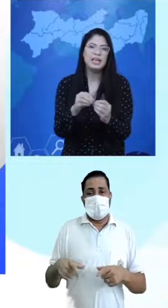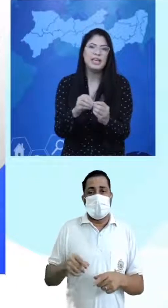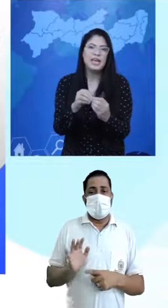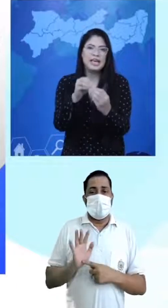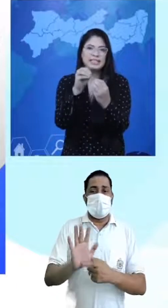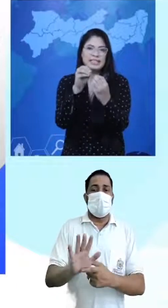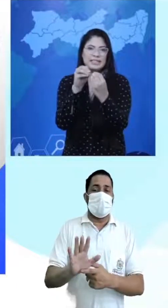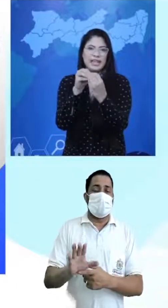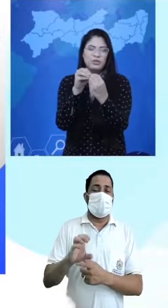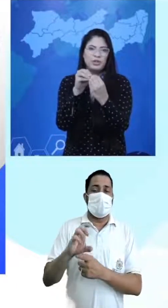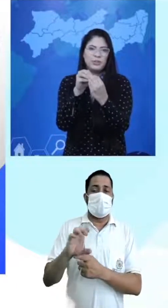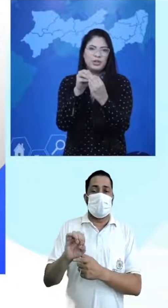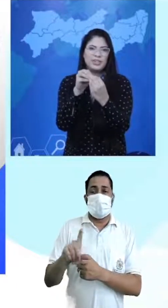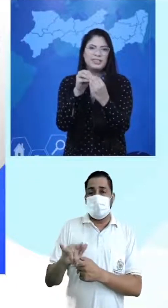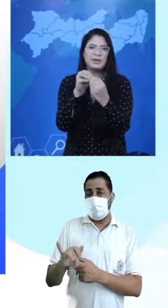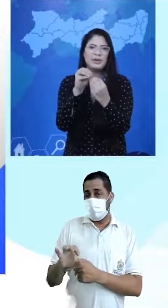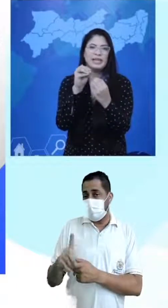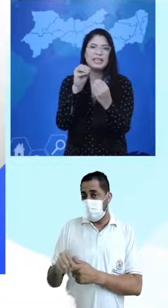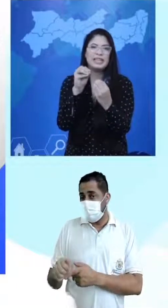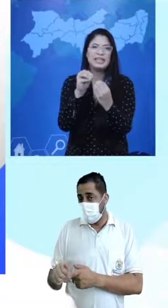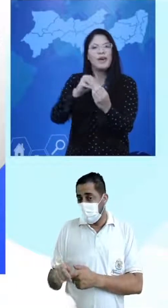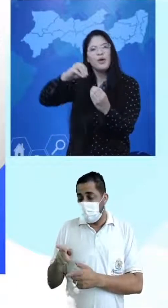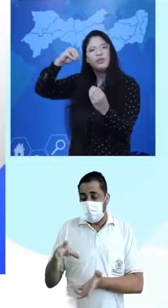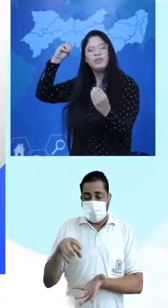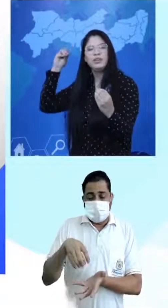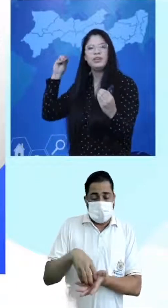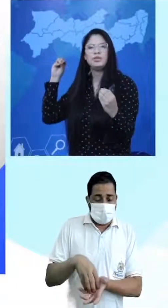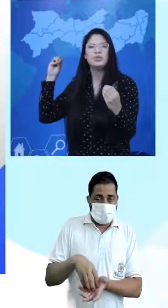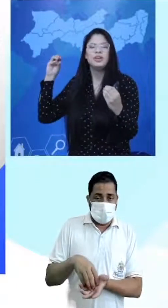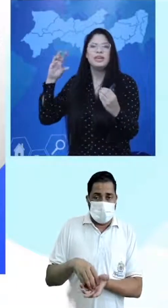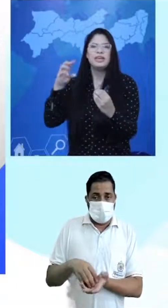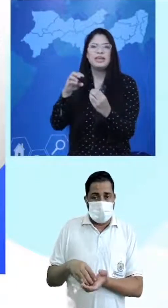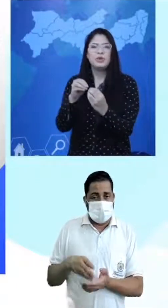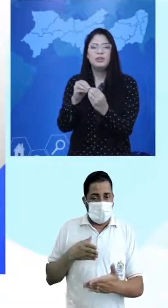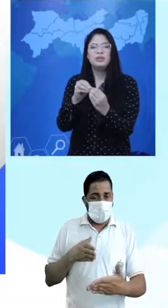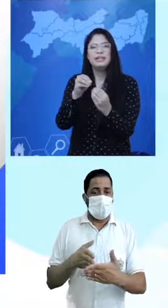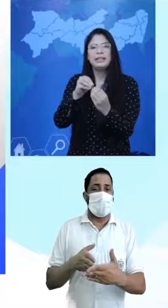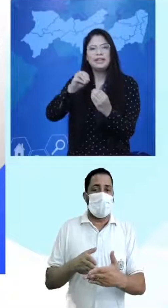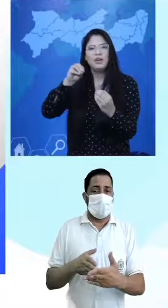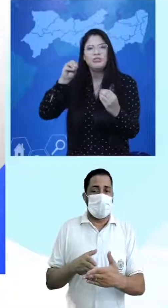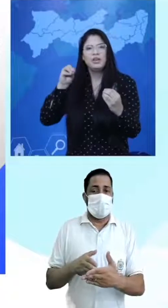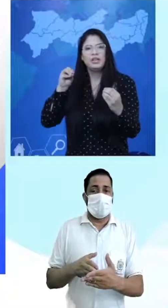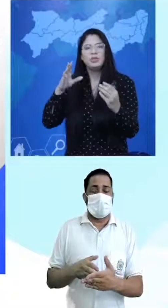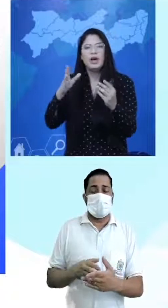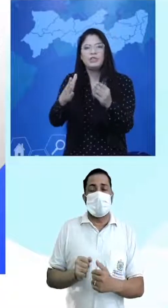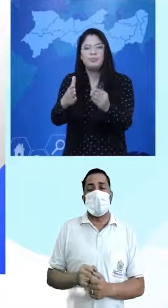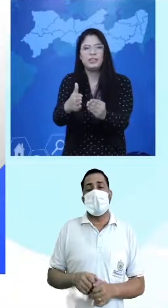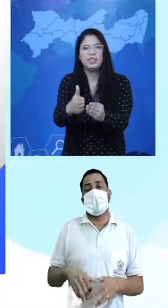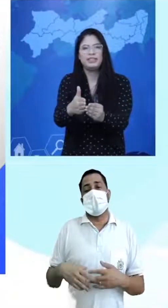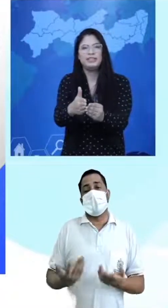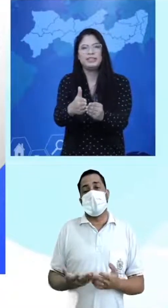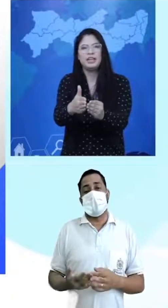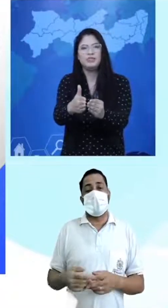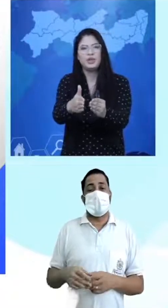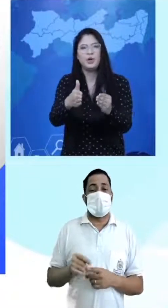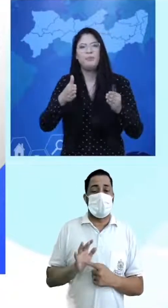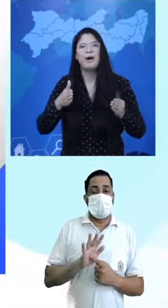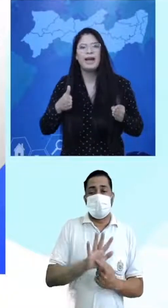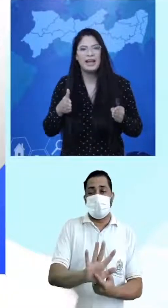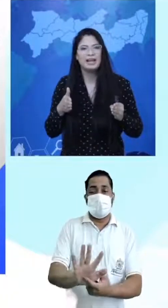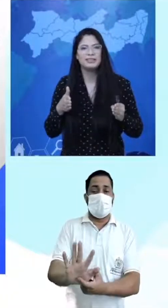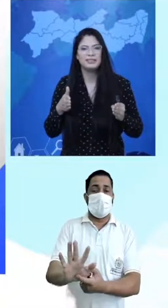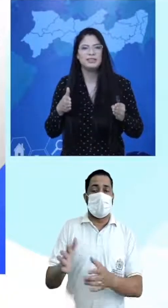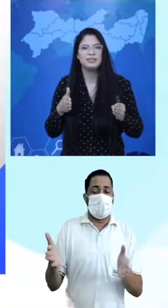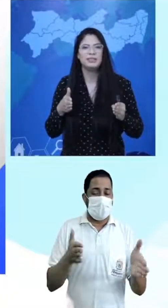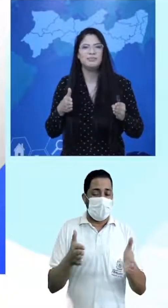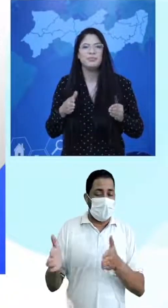que esse centro de projeção ele tendeu ao infinito. E quando ele tende ao infinito, as projetantes elas ficam